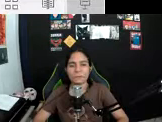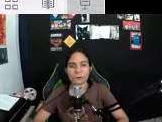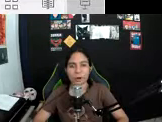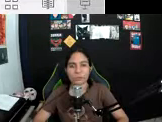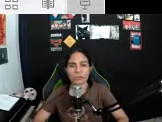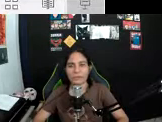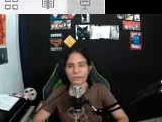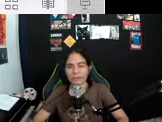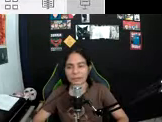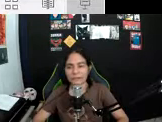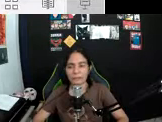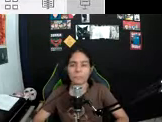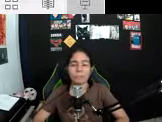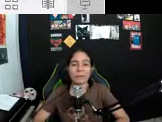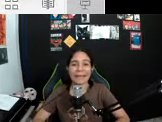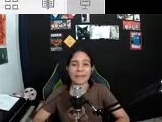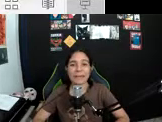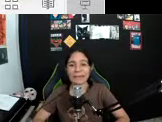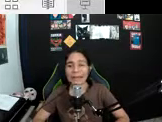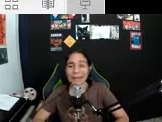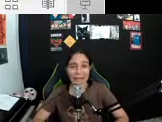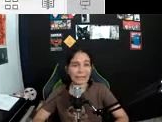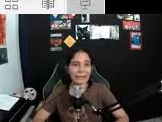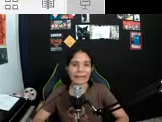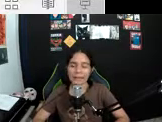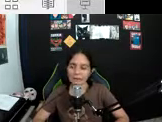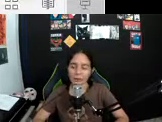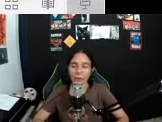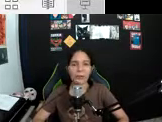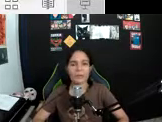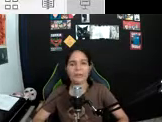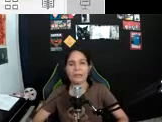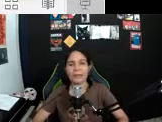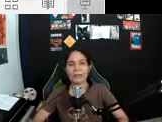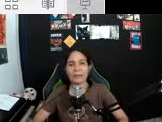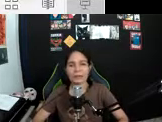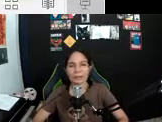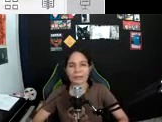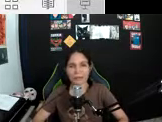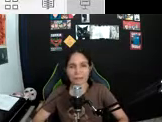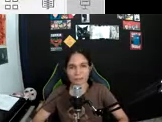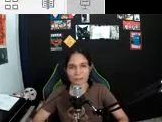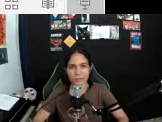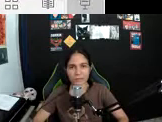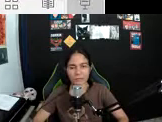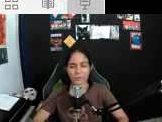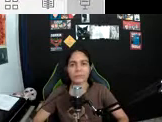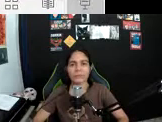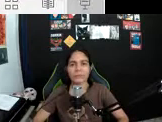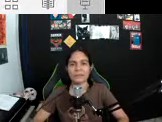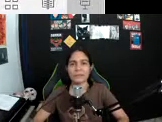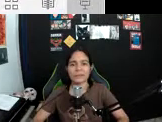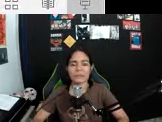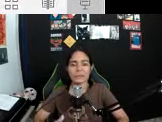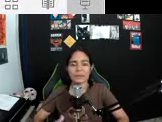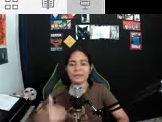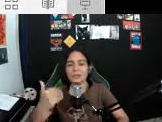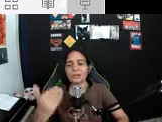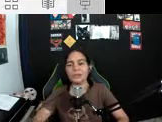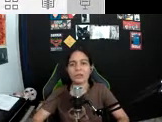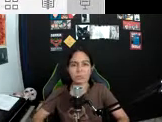de forma de violência. Praticar aí é que é totalmente, né, inaceitável mesmo.